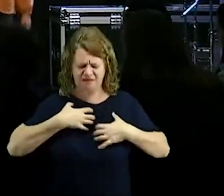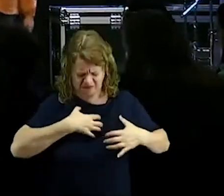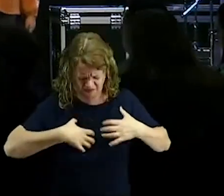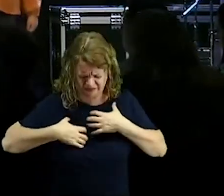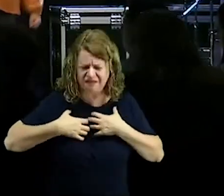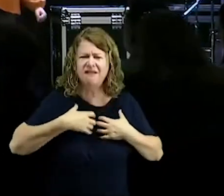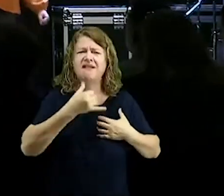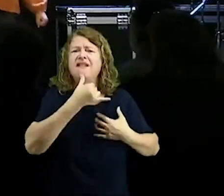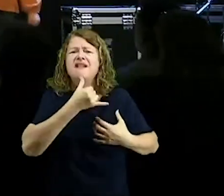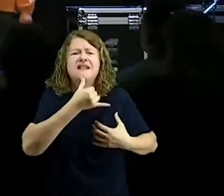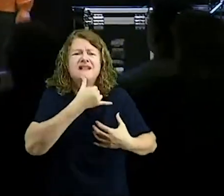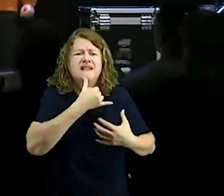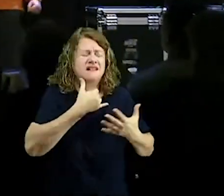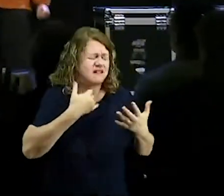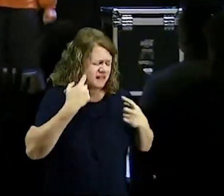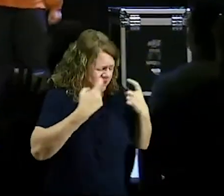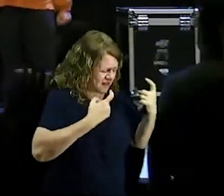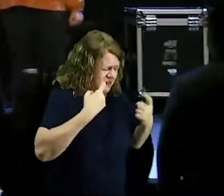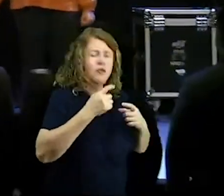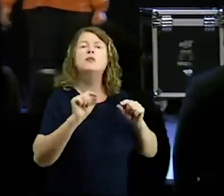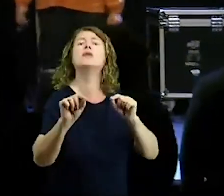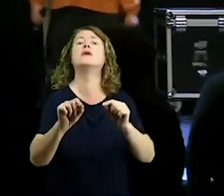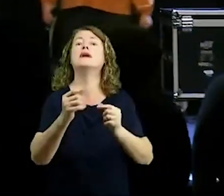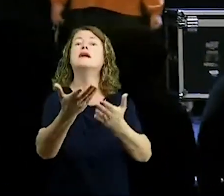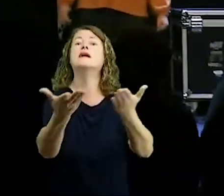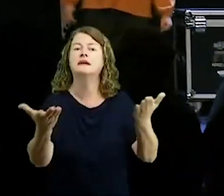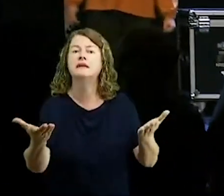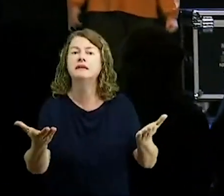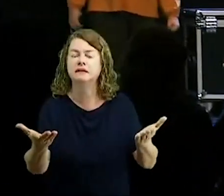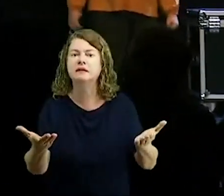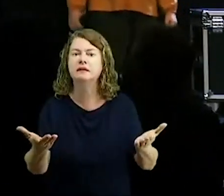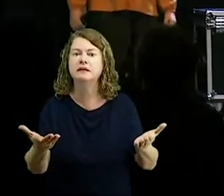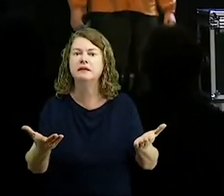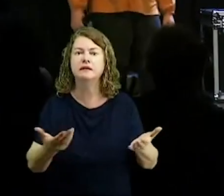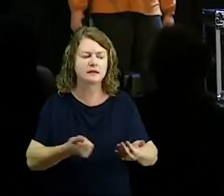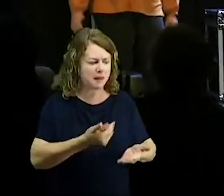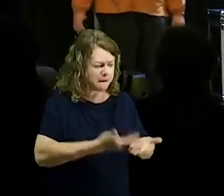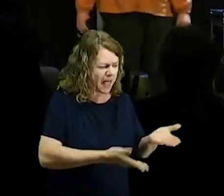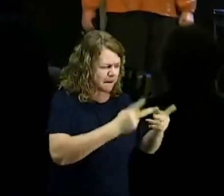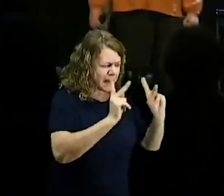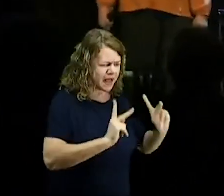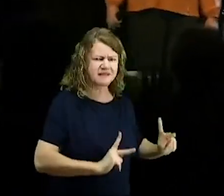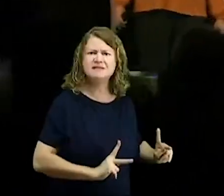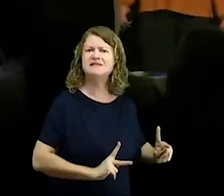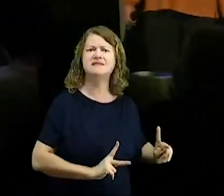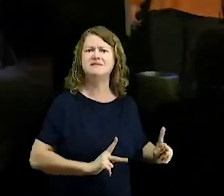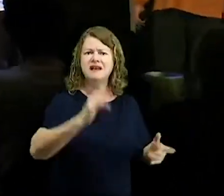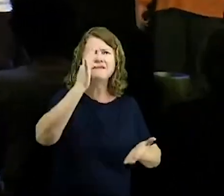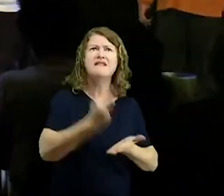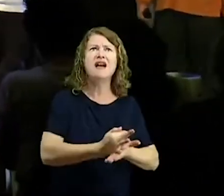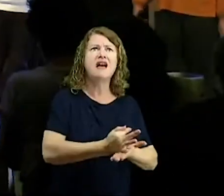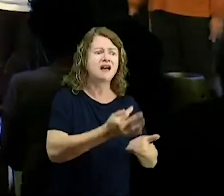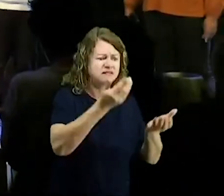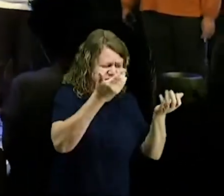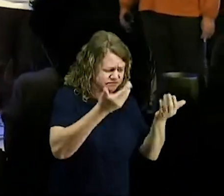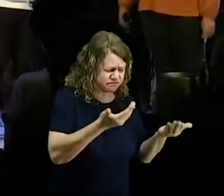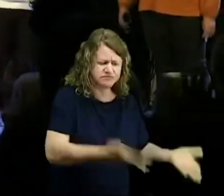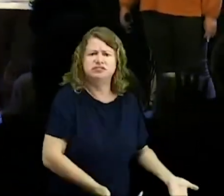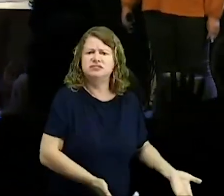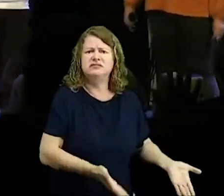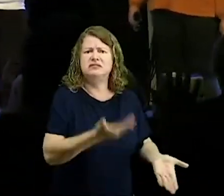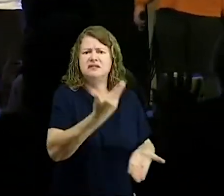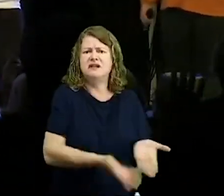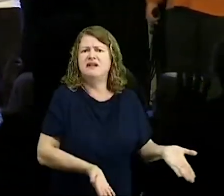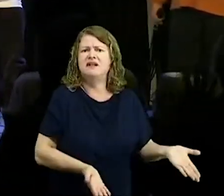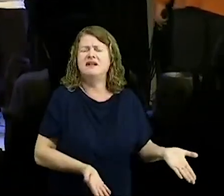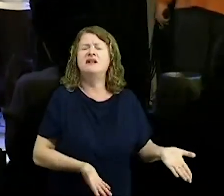te entristece, o que tem roubado de você a tua fé. Diz para Ele agora.